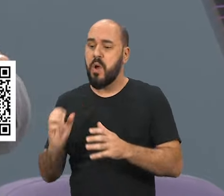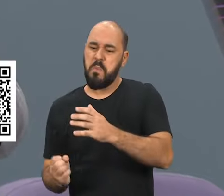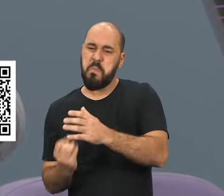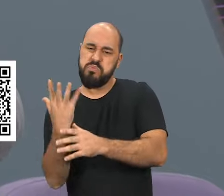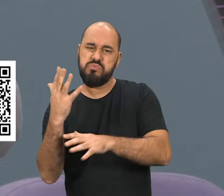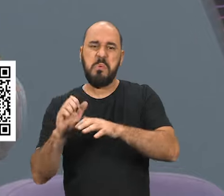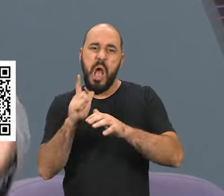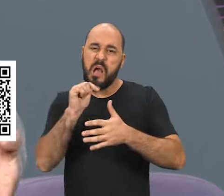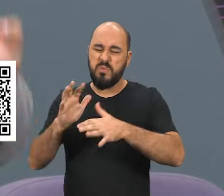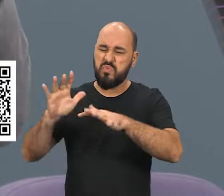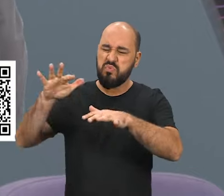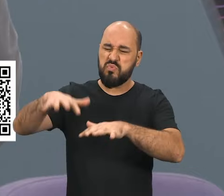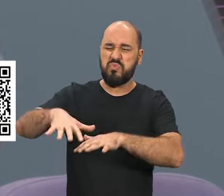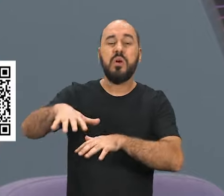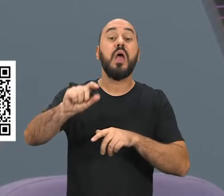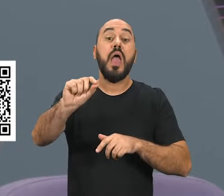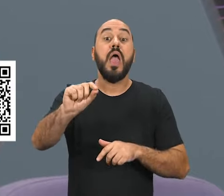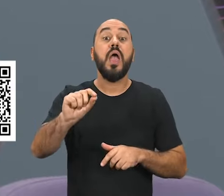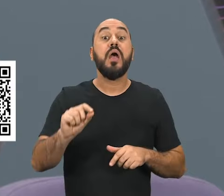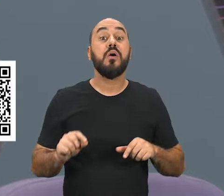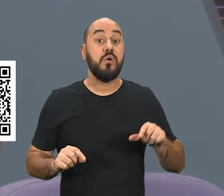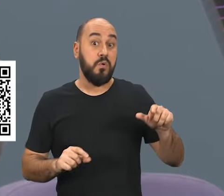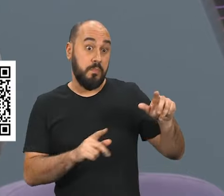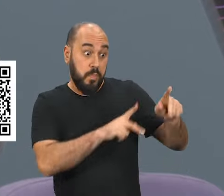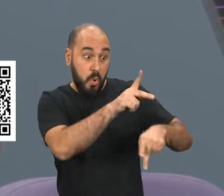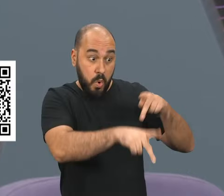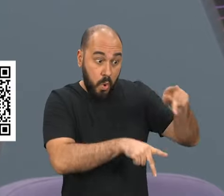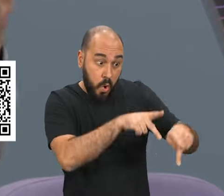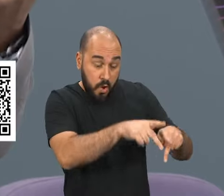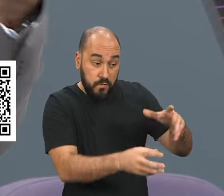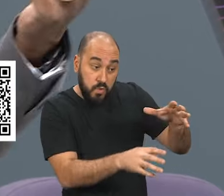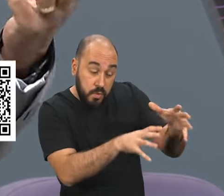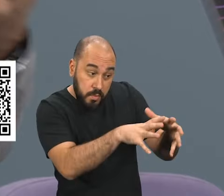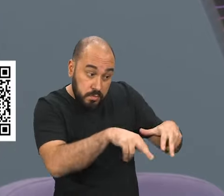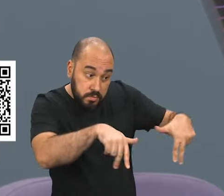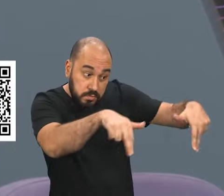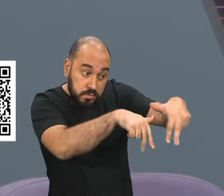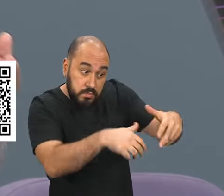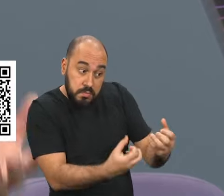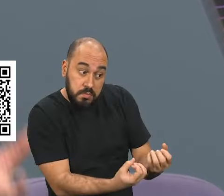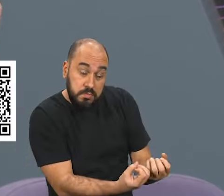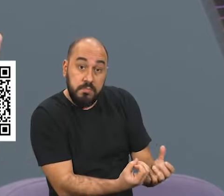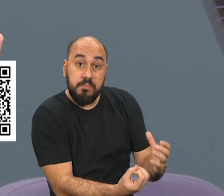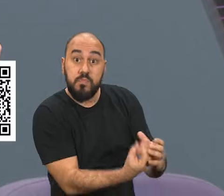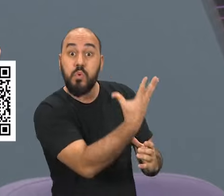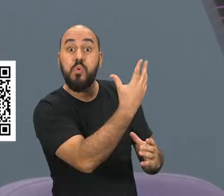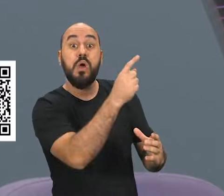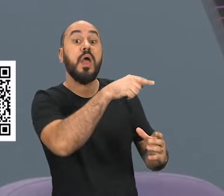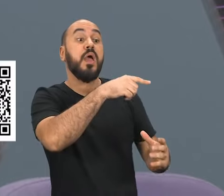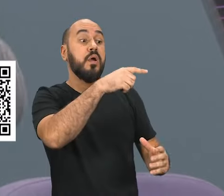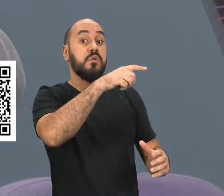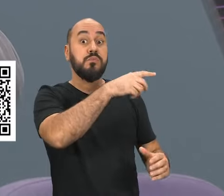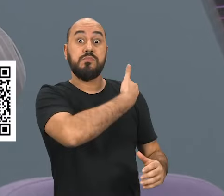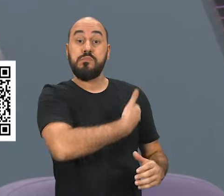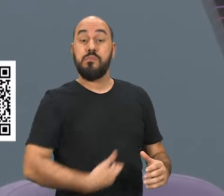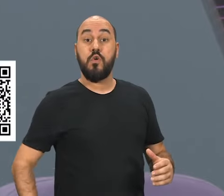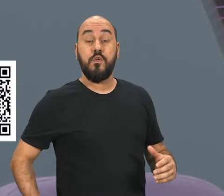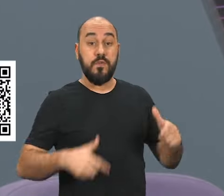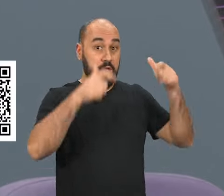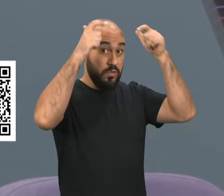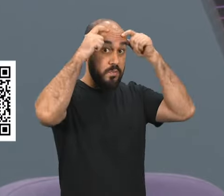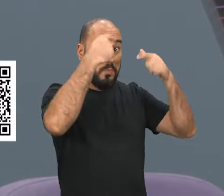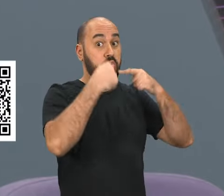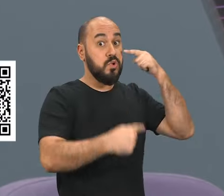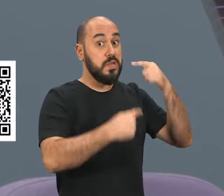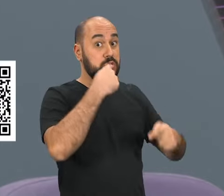reino poderoso que sai do meio do povo. Um reino político e religioso que sai do meio do povo. Os 10